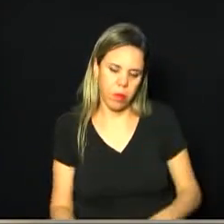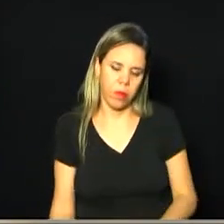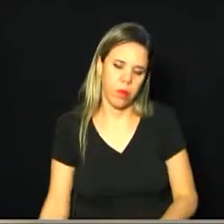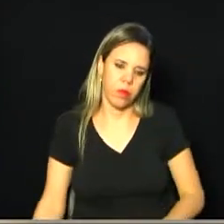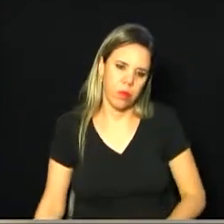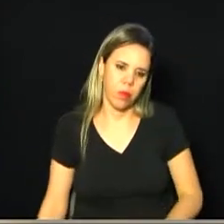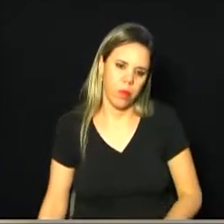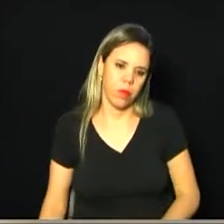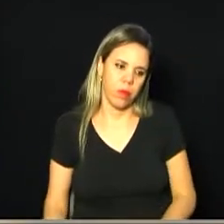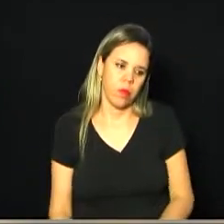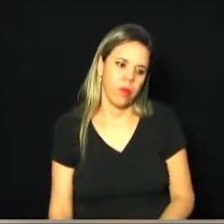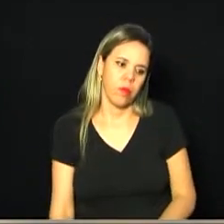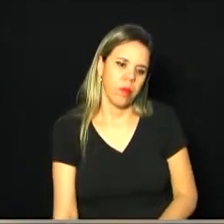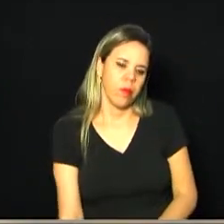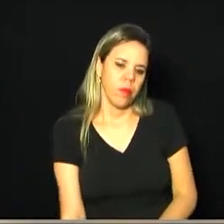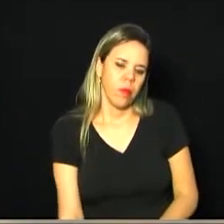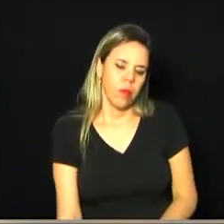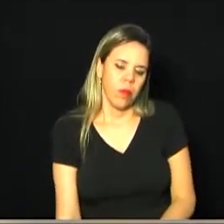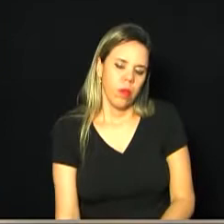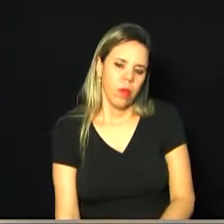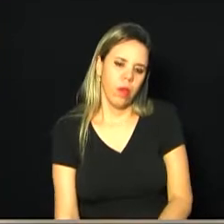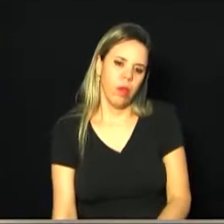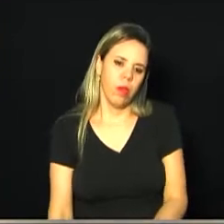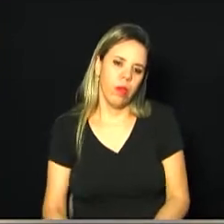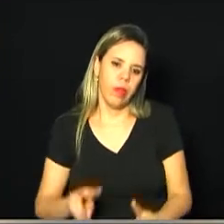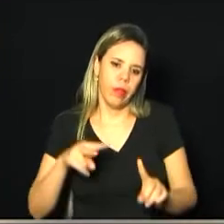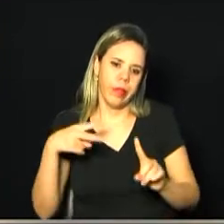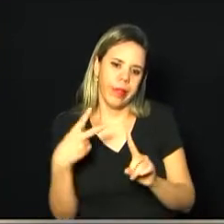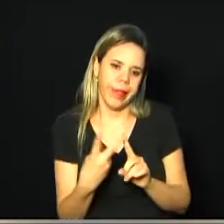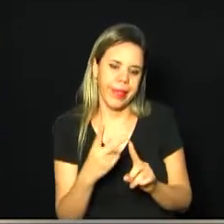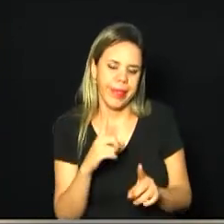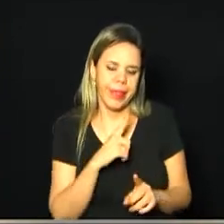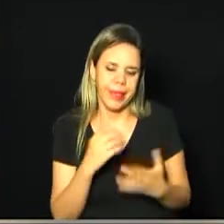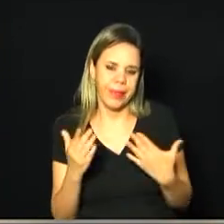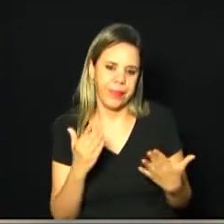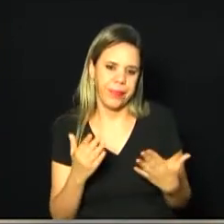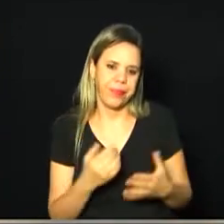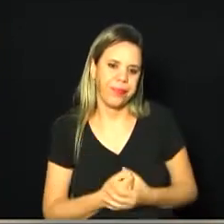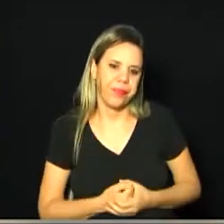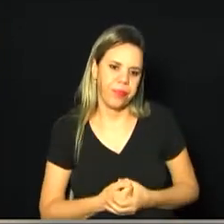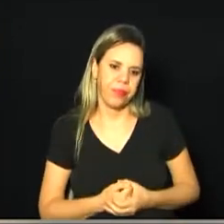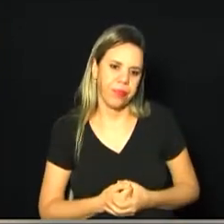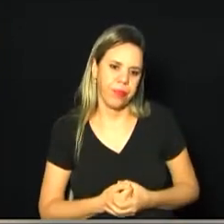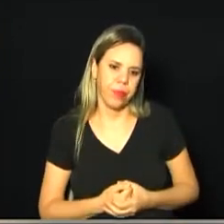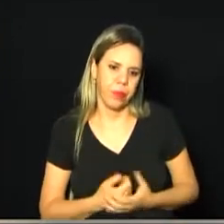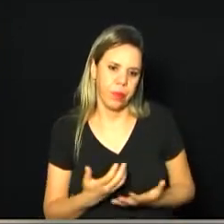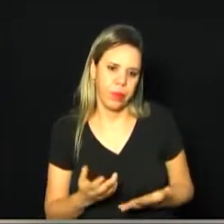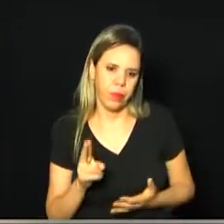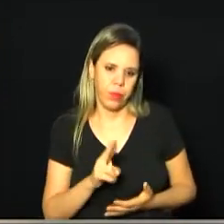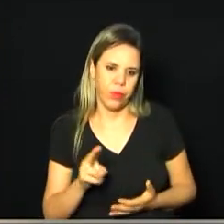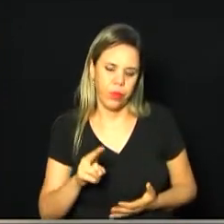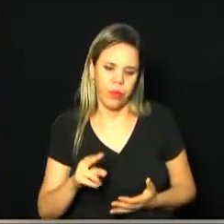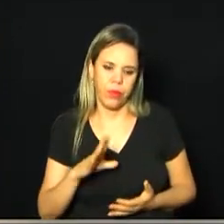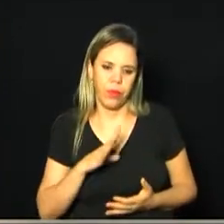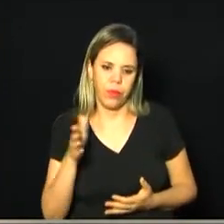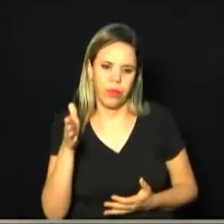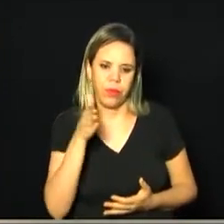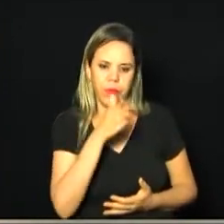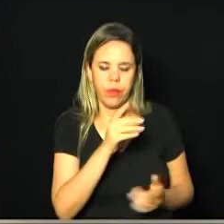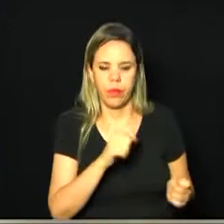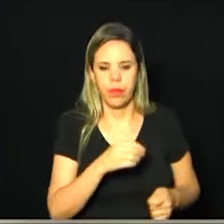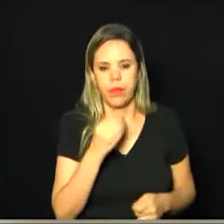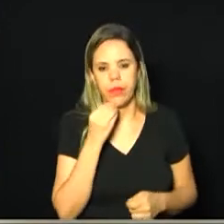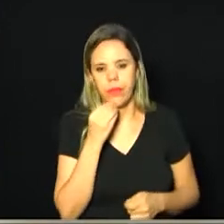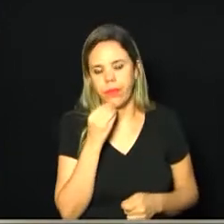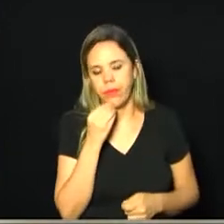a situação o as perspectivas que se tem quais são os espaços que a gente quer ocupar aqui na cidade Quais são as